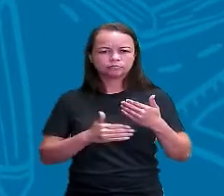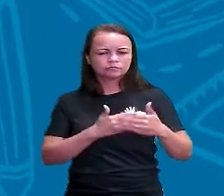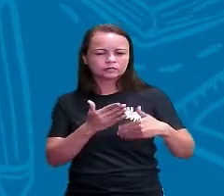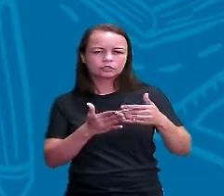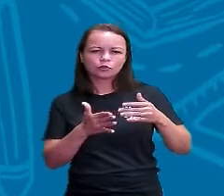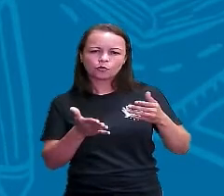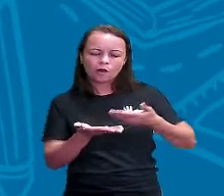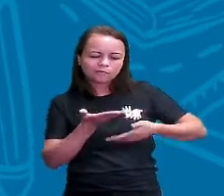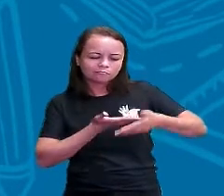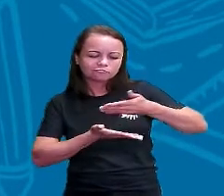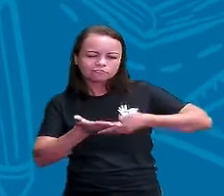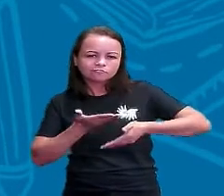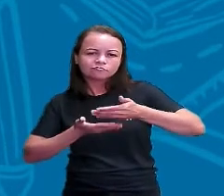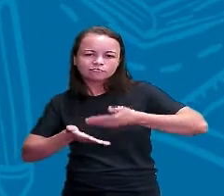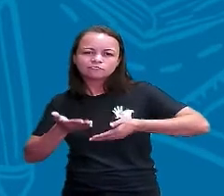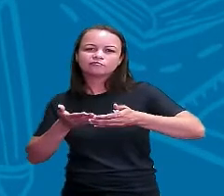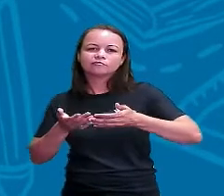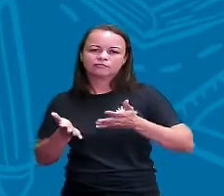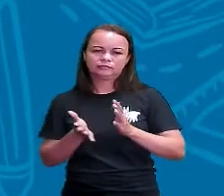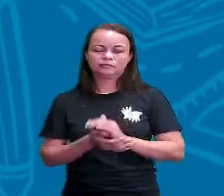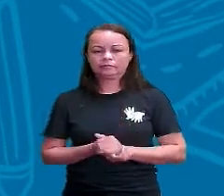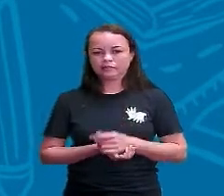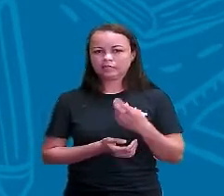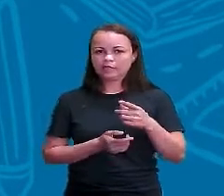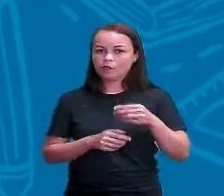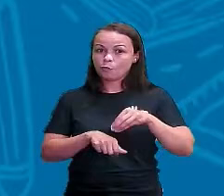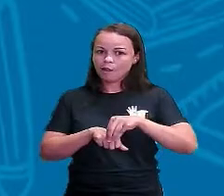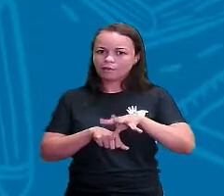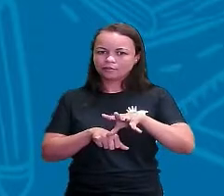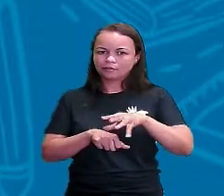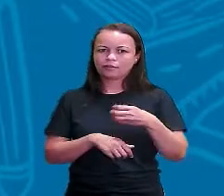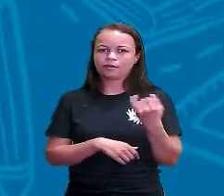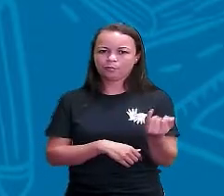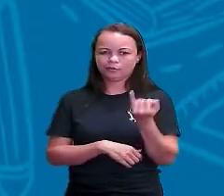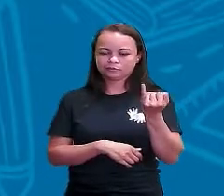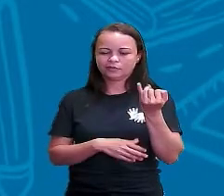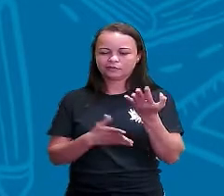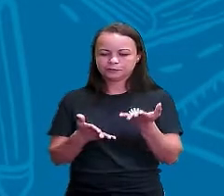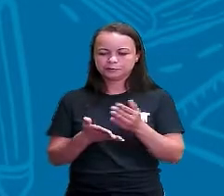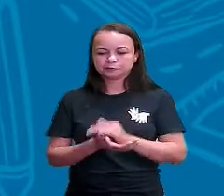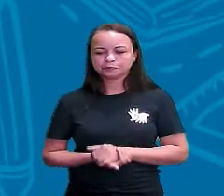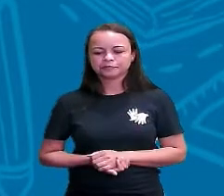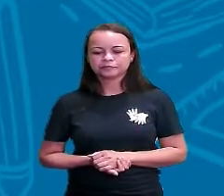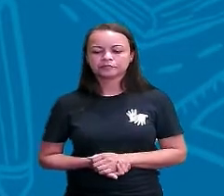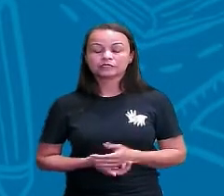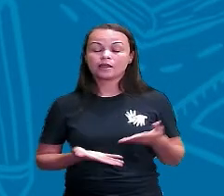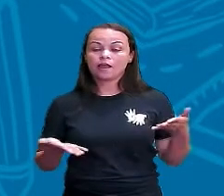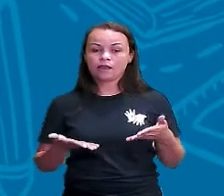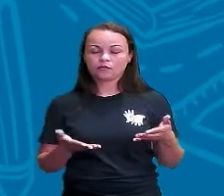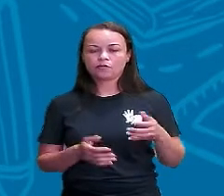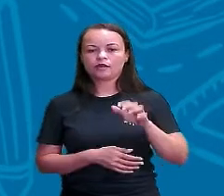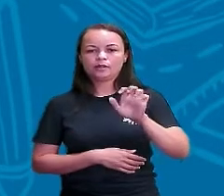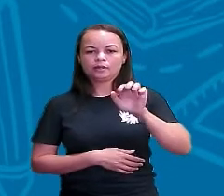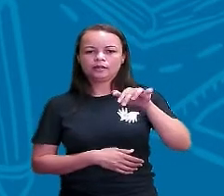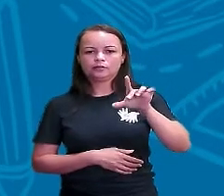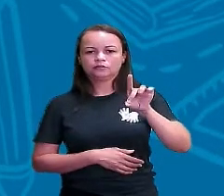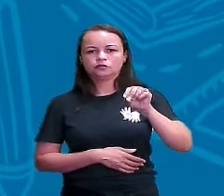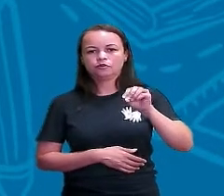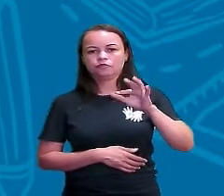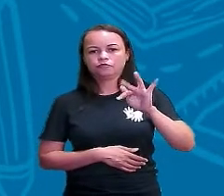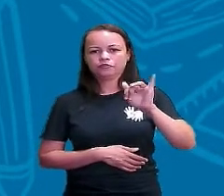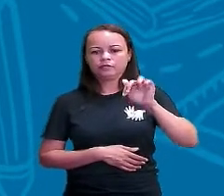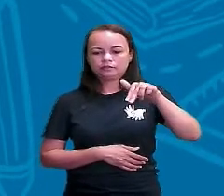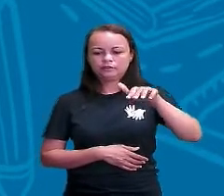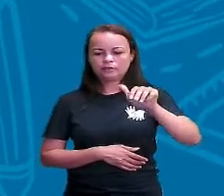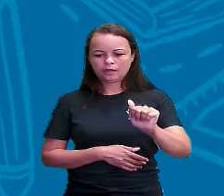todo mundo está conversando com todo mundo. Então, fica também essa dica. E aí, a gente vai falar agora da endorfina. A endorfina, gente,